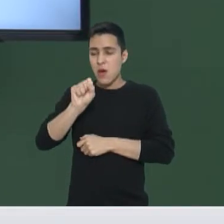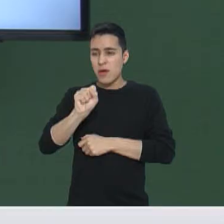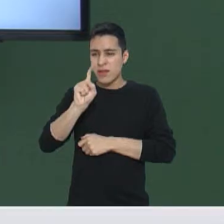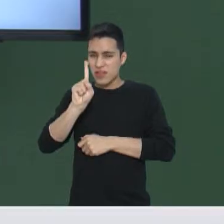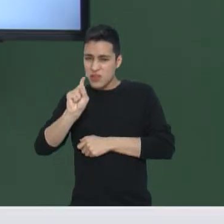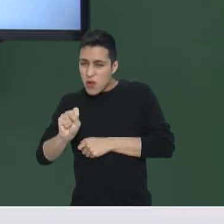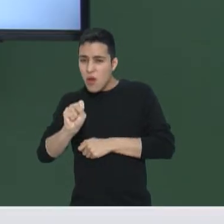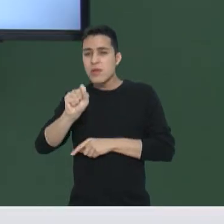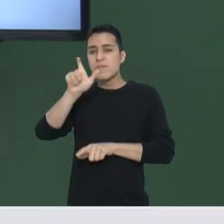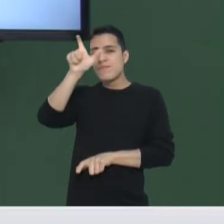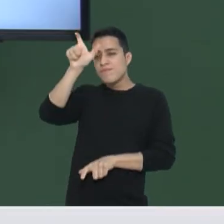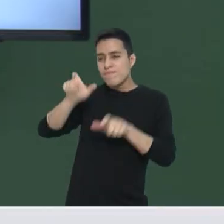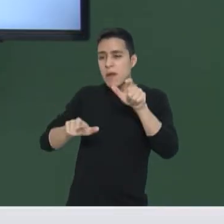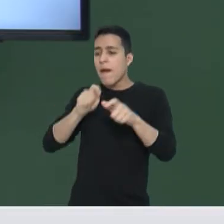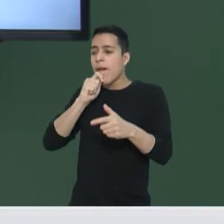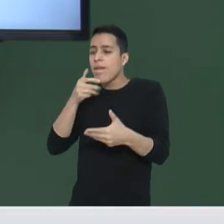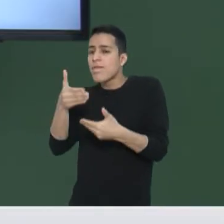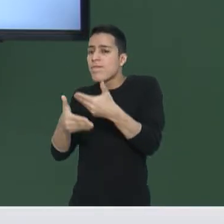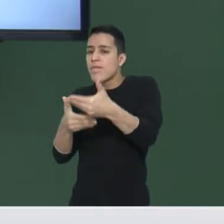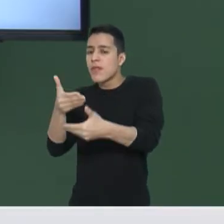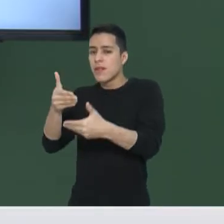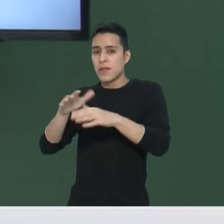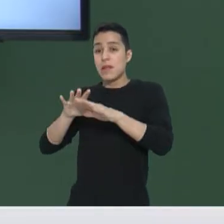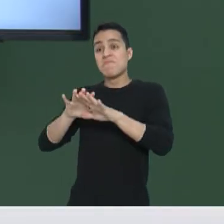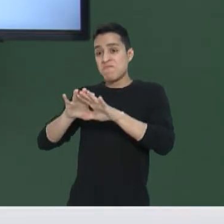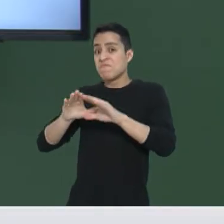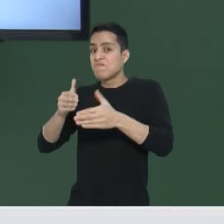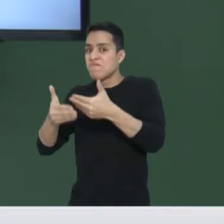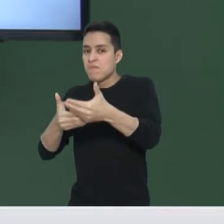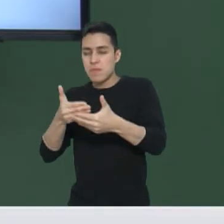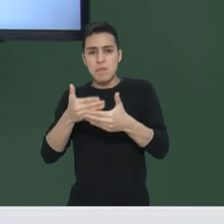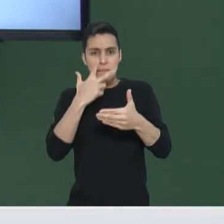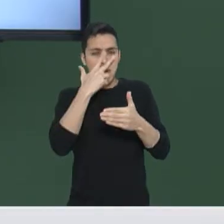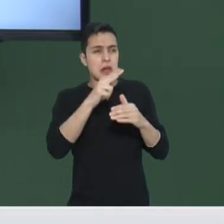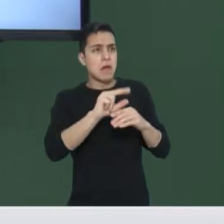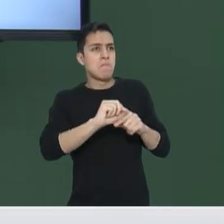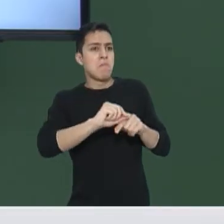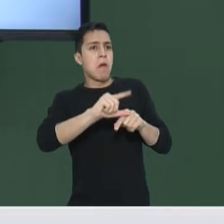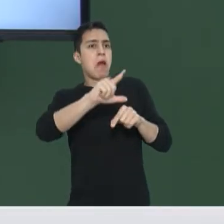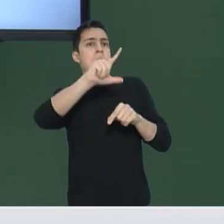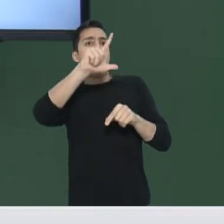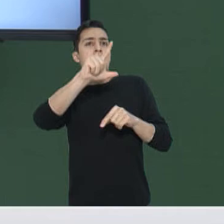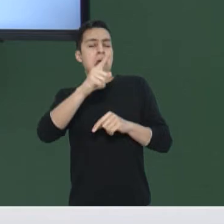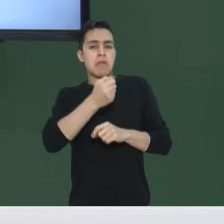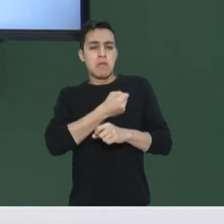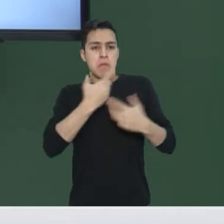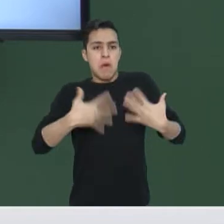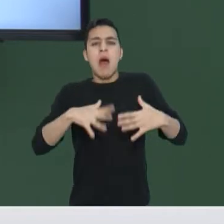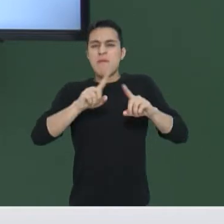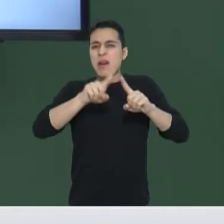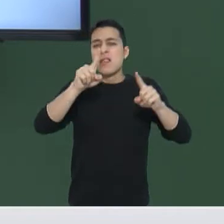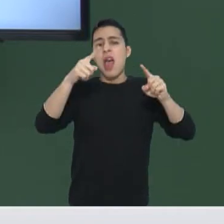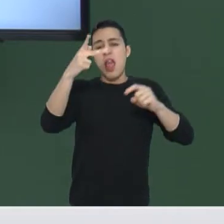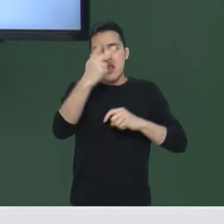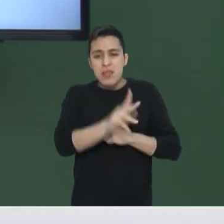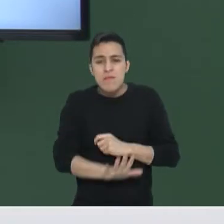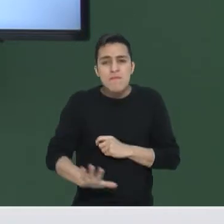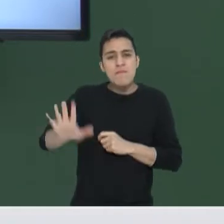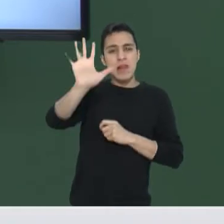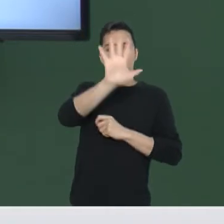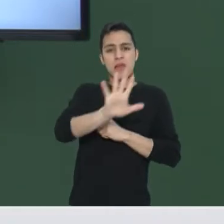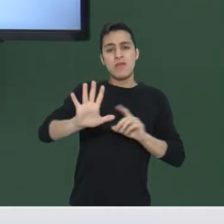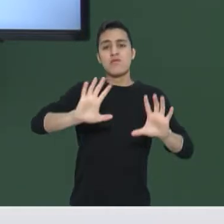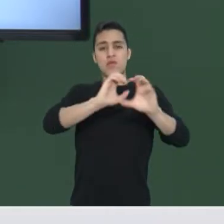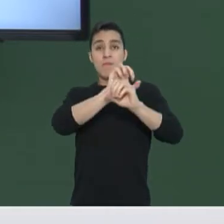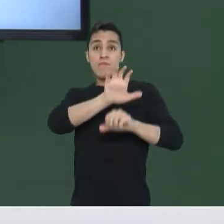635.818 casos em andamento. Então, esses números são altos, né? Assustam, mas eles são do Brasil inteiro, todas as regiões